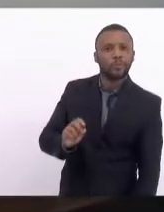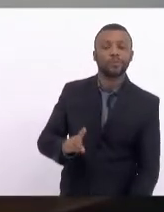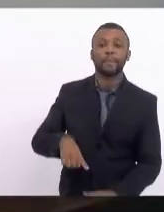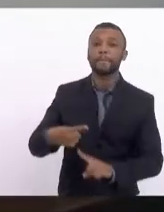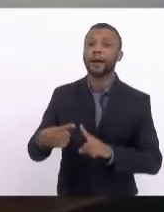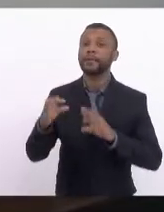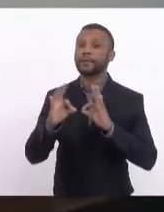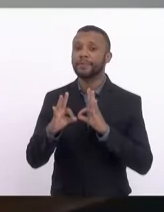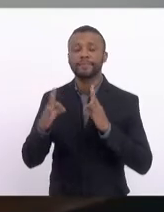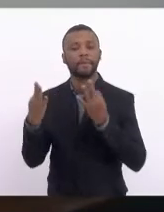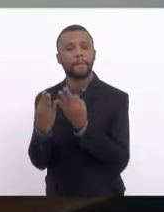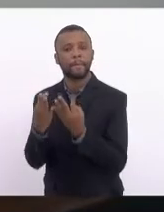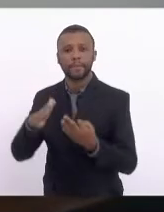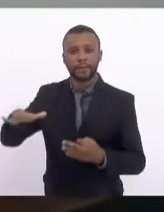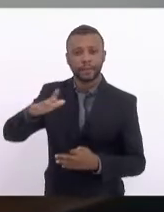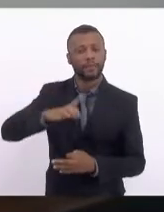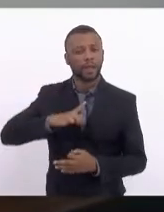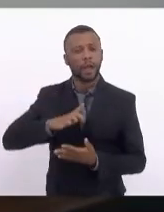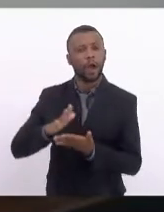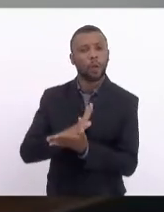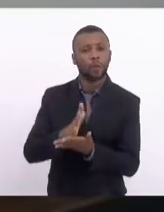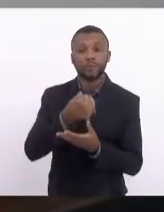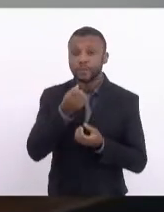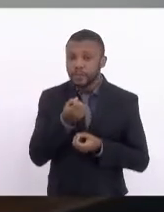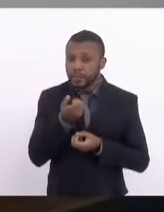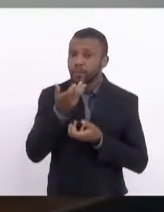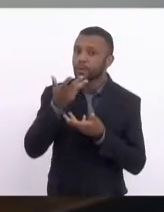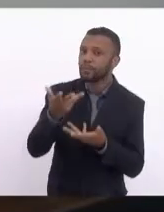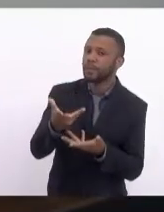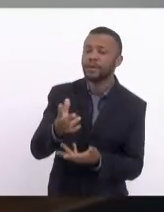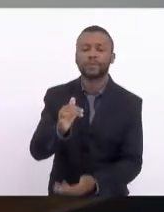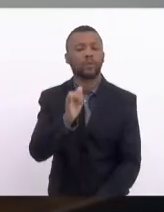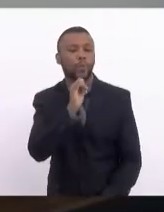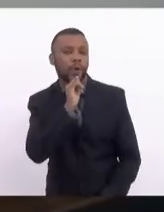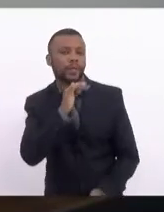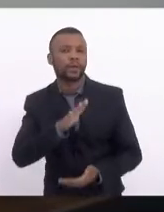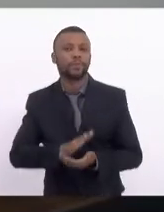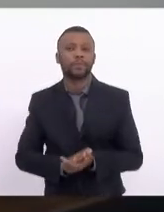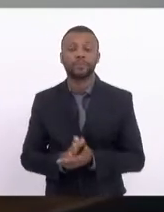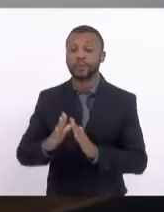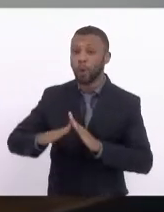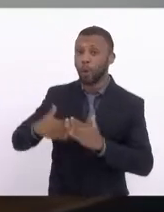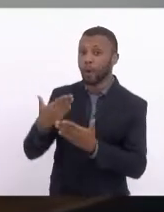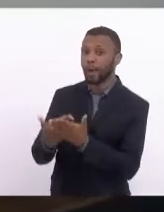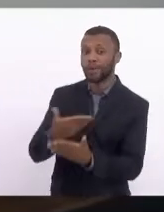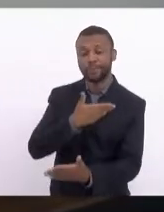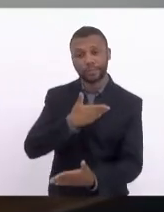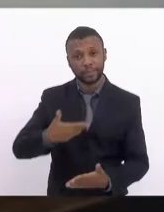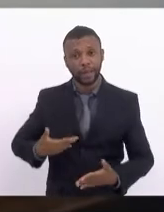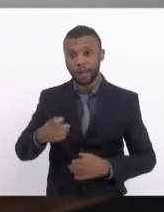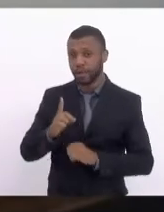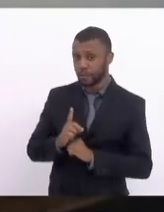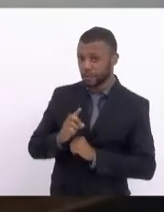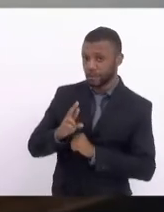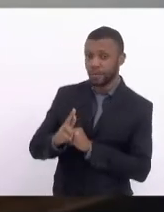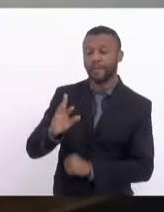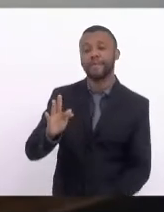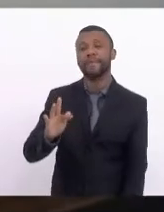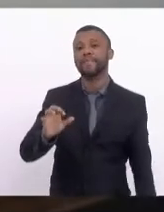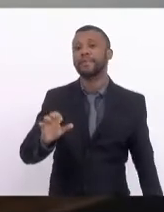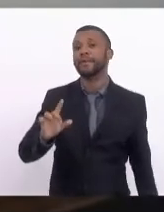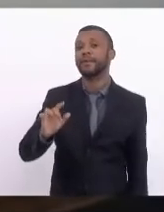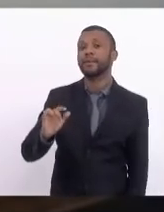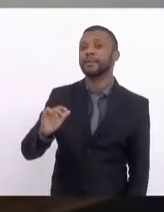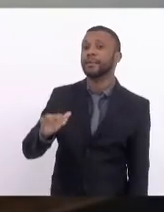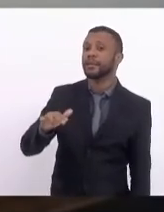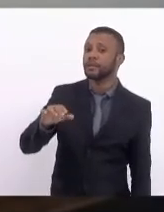né? Tenho depoimentos que emanam, por exemplo, do Colégio Estadual Dr. Feliciano Sodré, em São